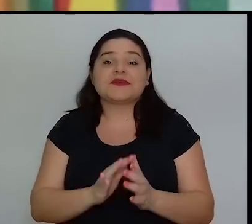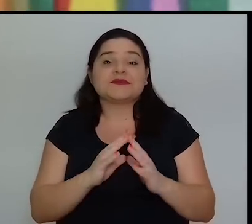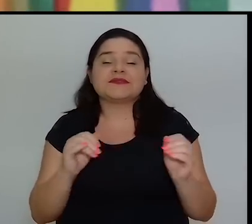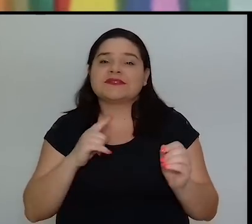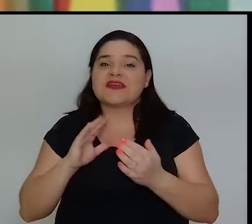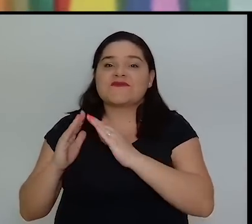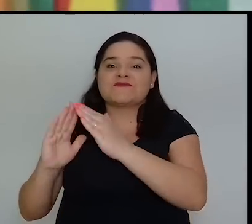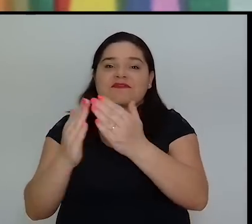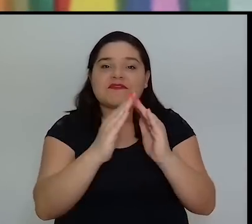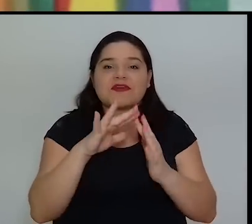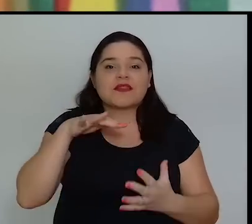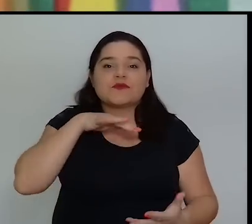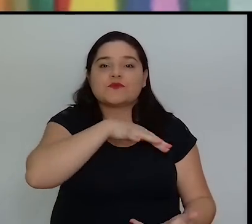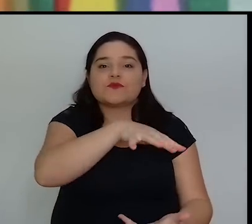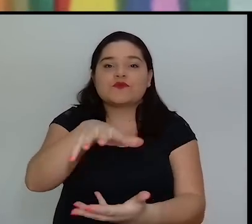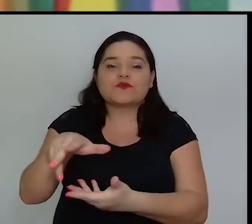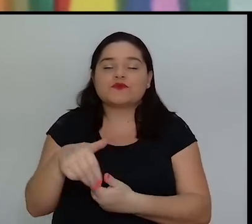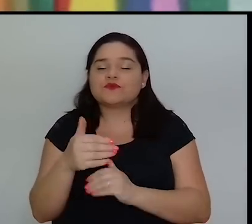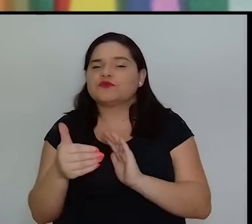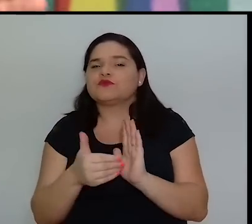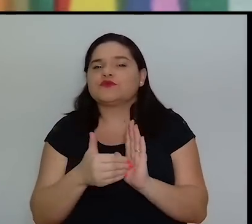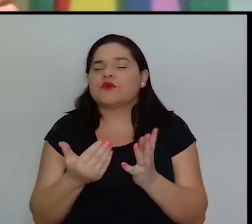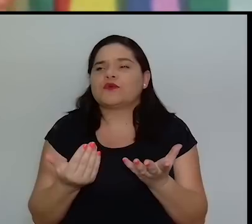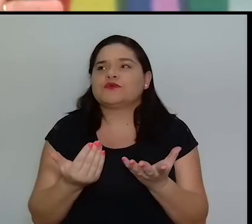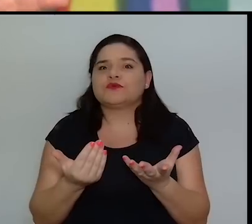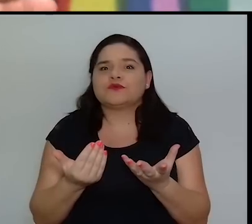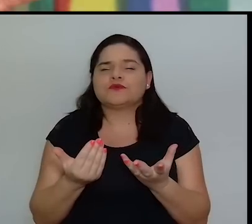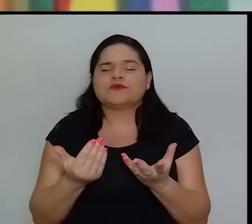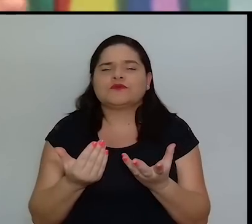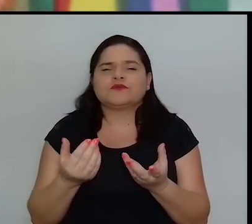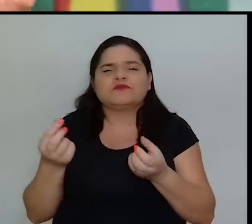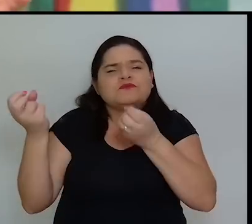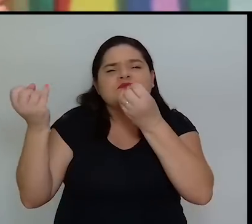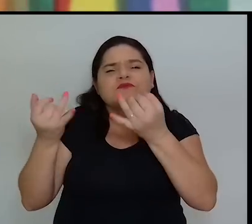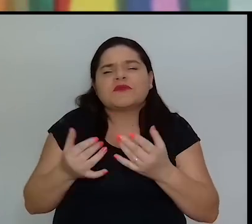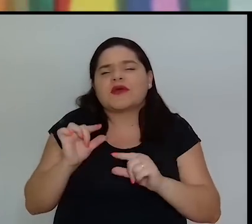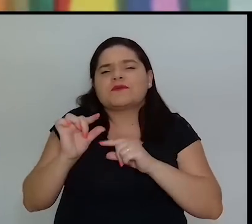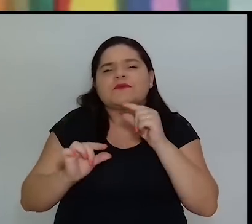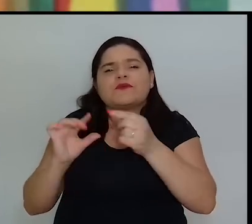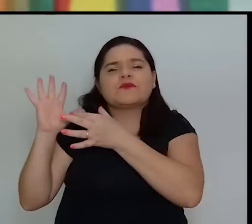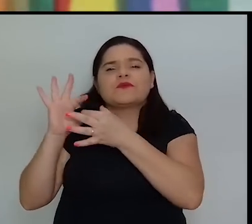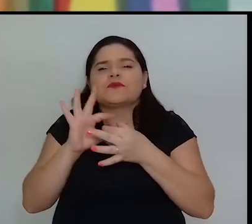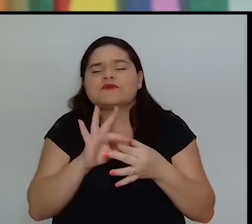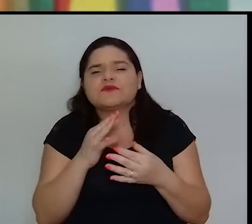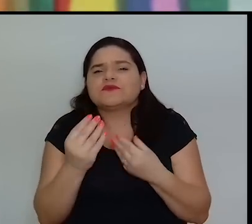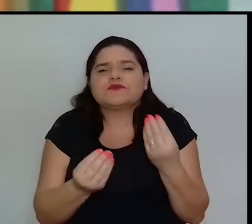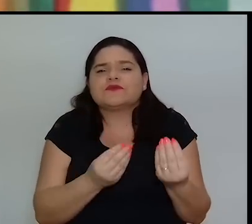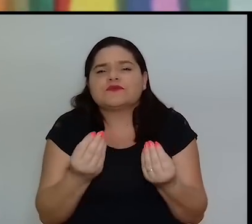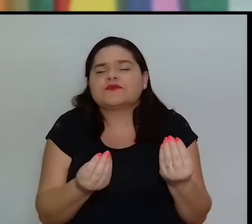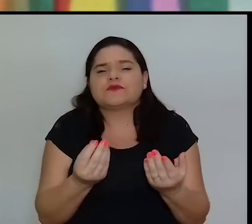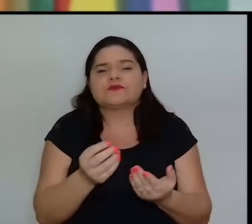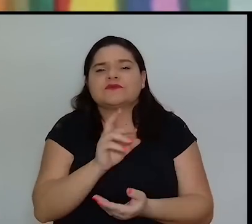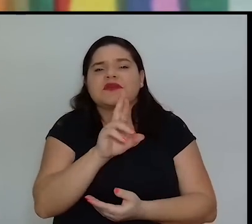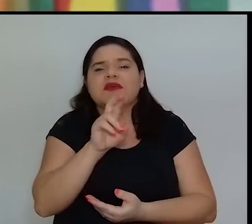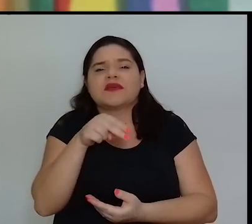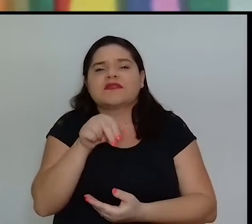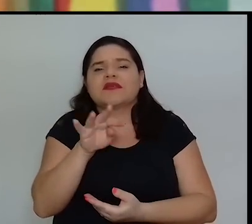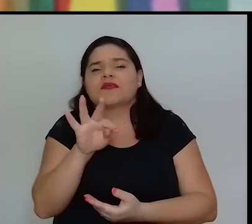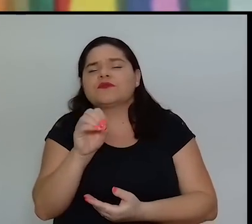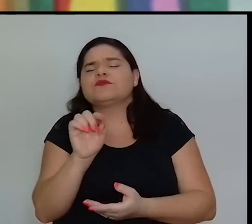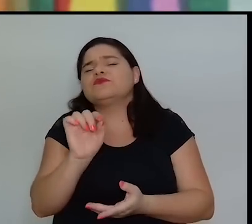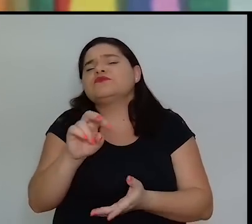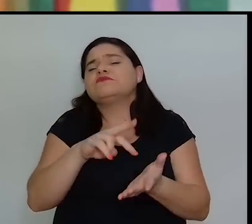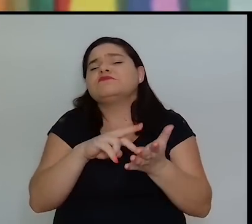em todo mundo um pouco trazer um pouco dos dados né O que que é favela